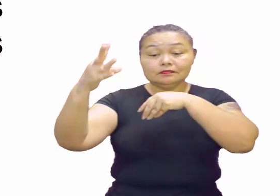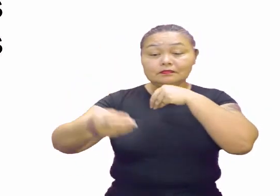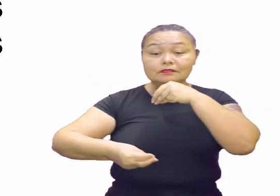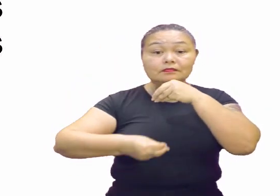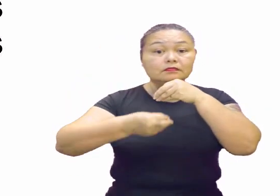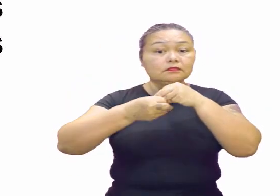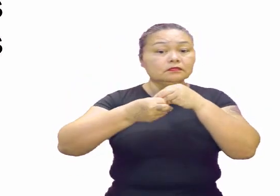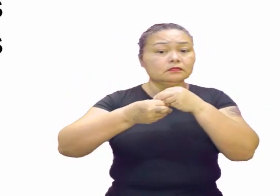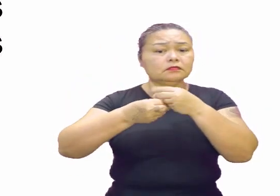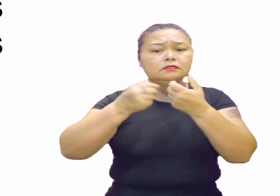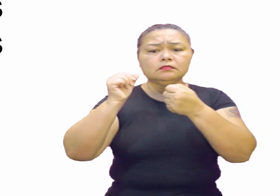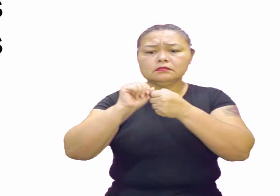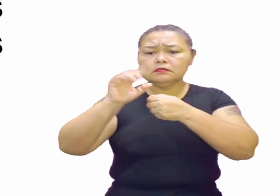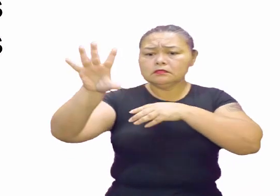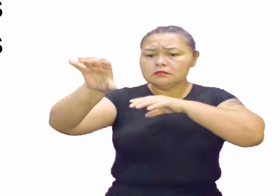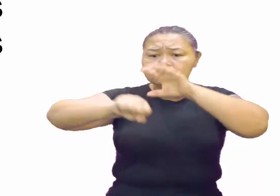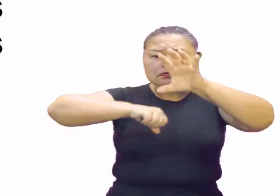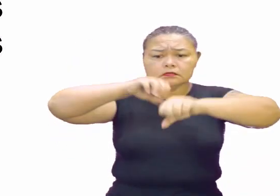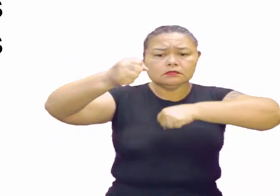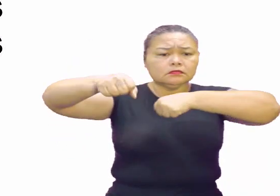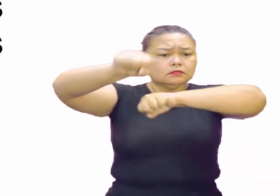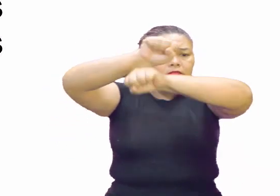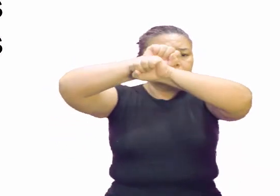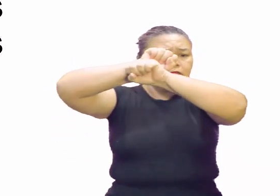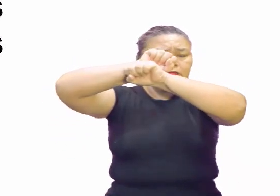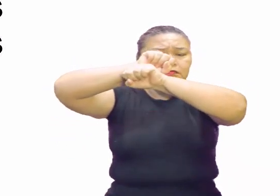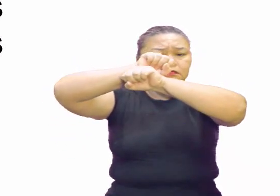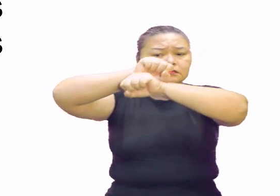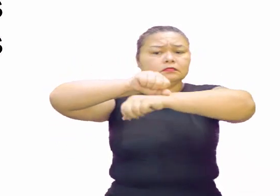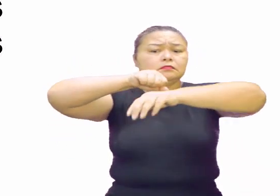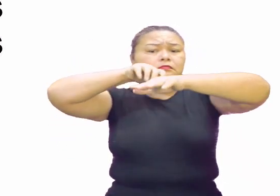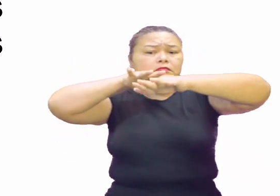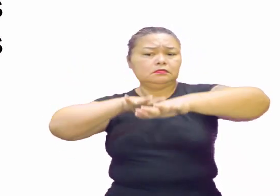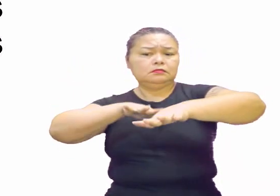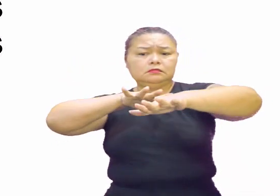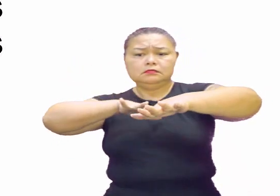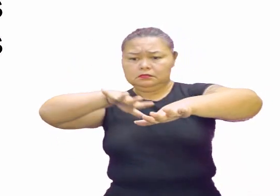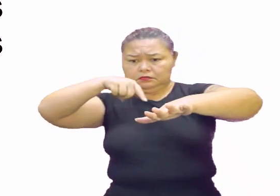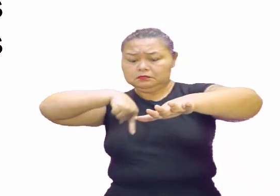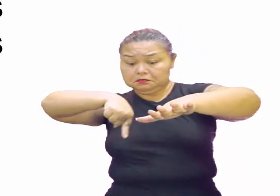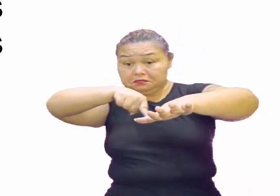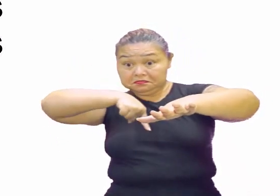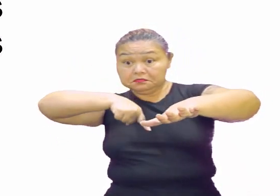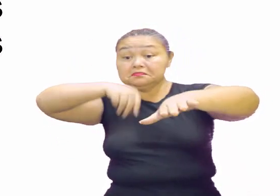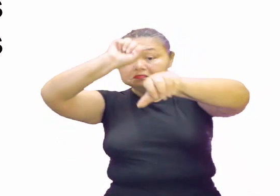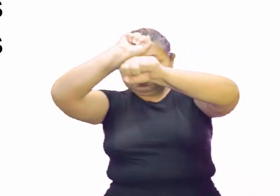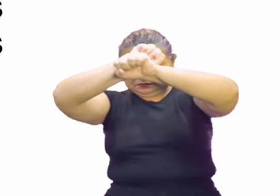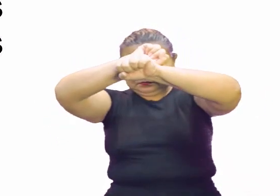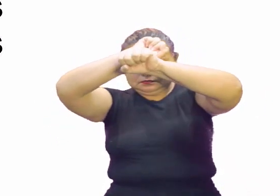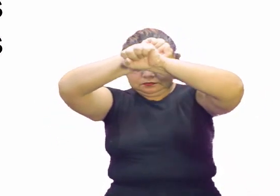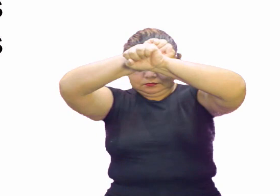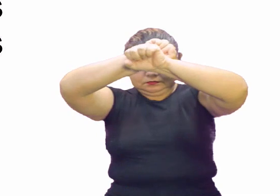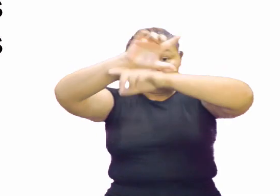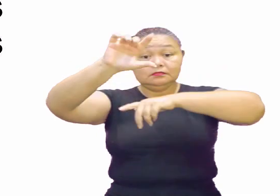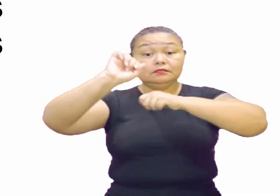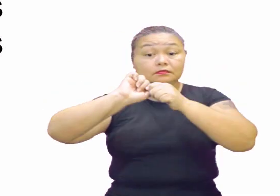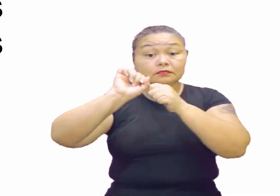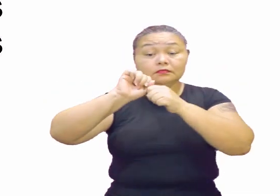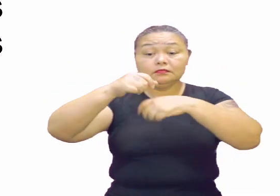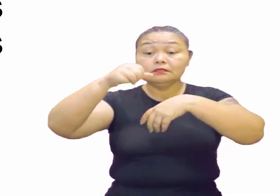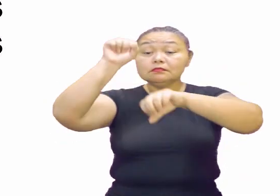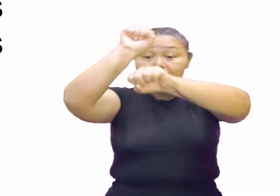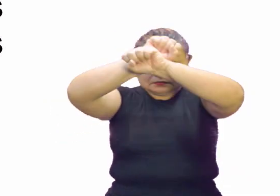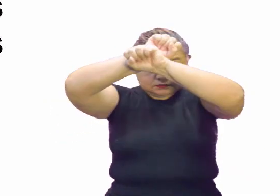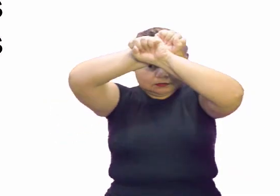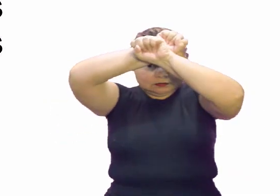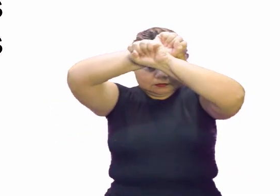contribuíram milhares de escravos, incorporados às tropas. Esses escravos, aluno, está me